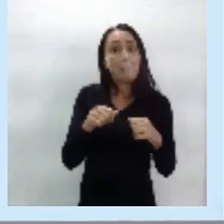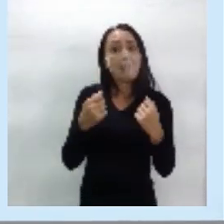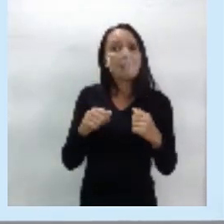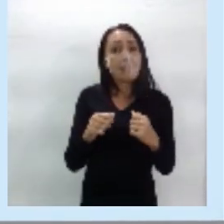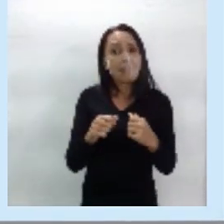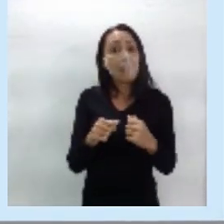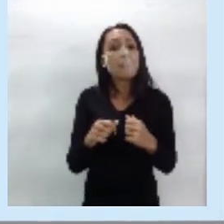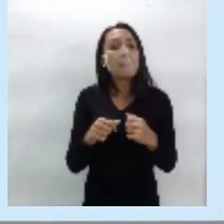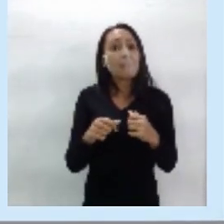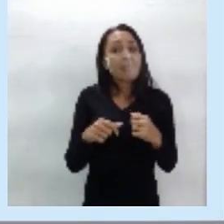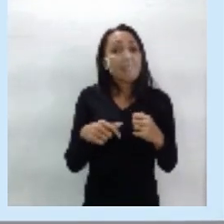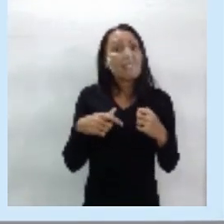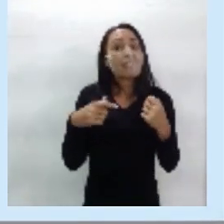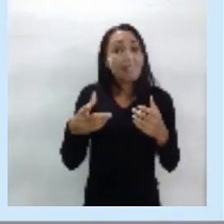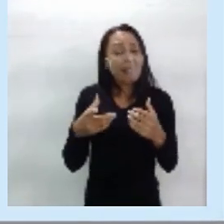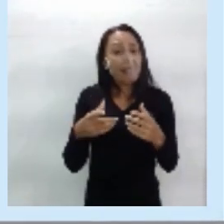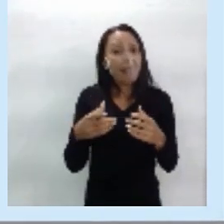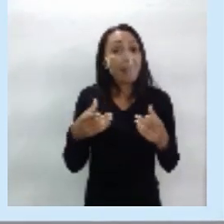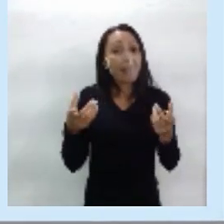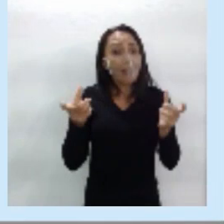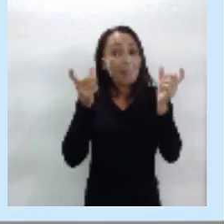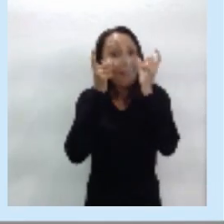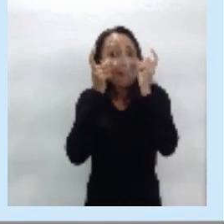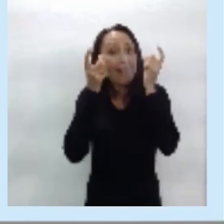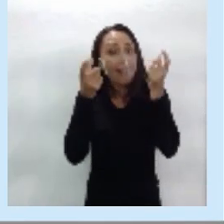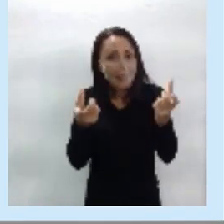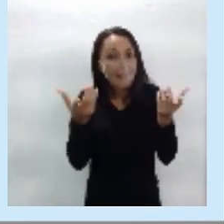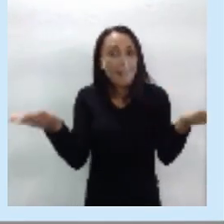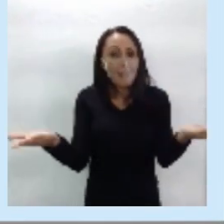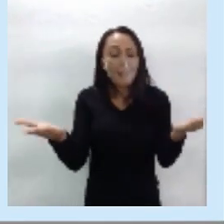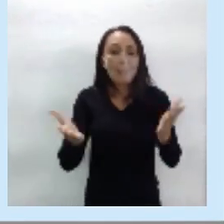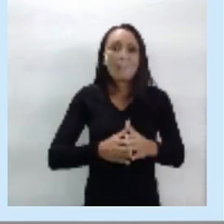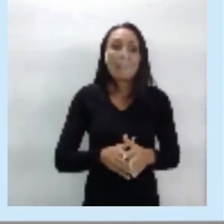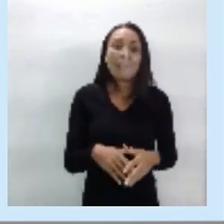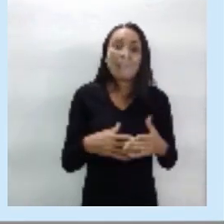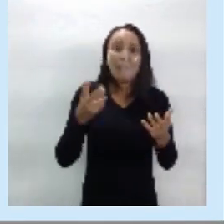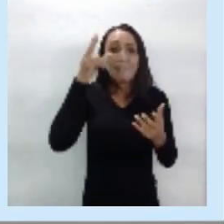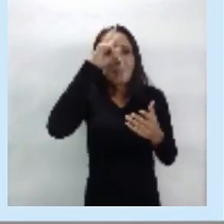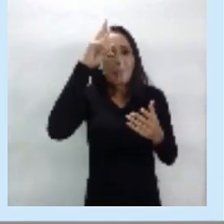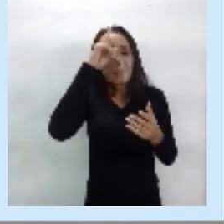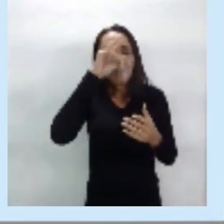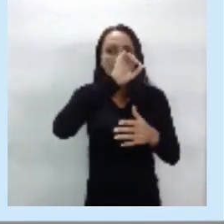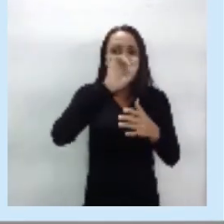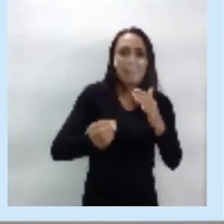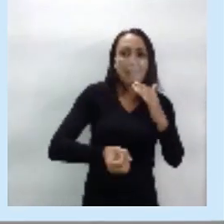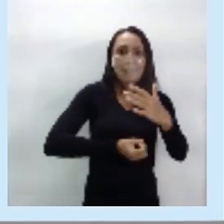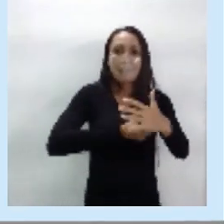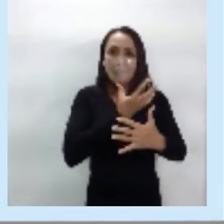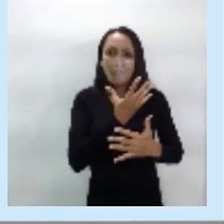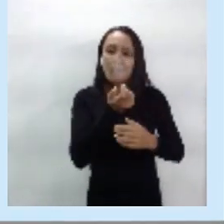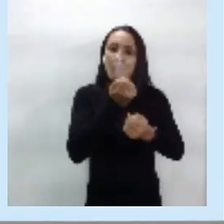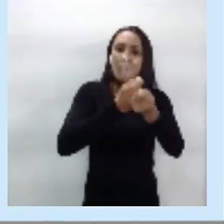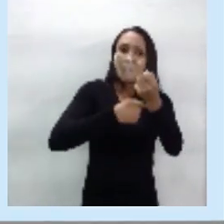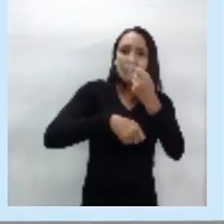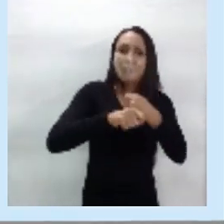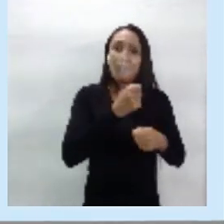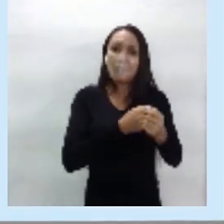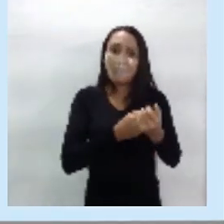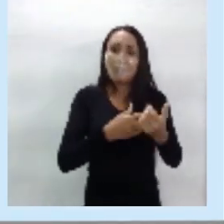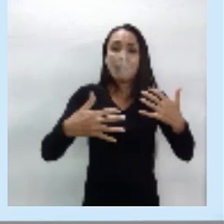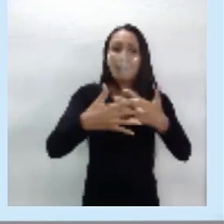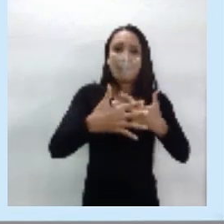essa atenção. Então, lembrar que o mercantilismo ele nasce com o renascimento das cidades